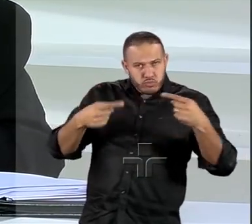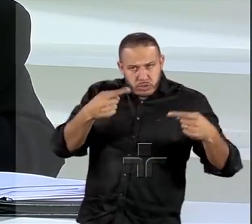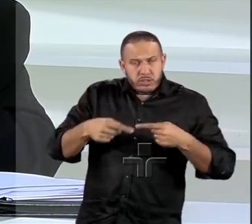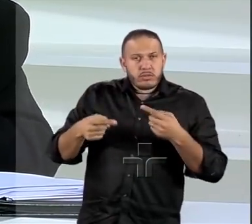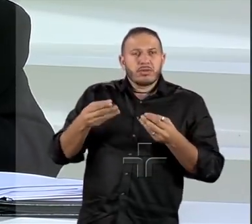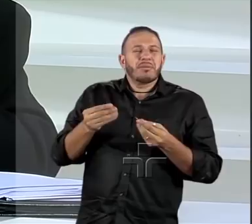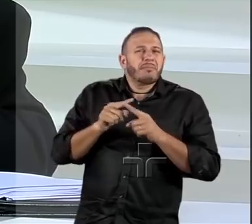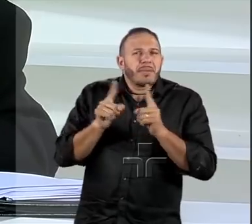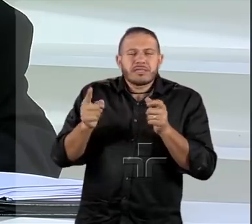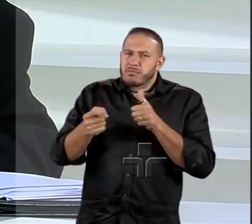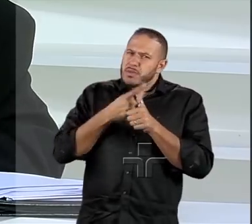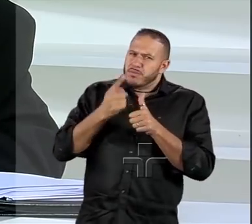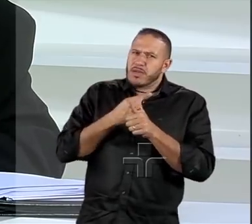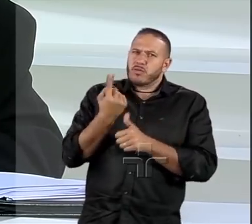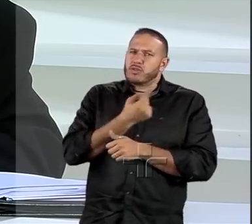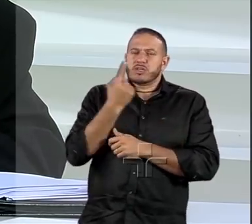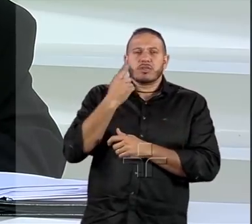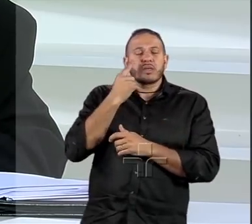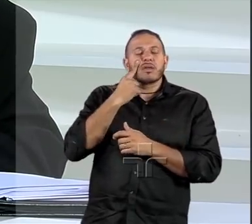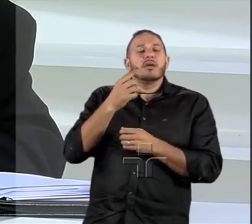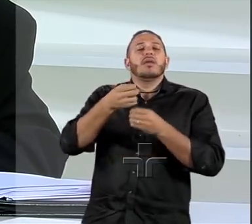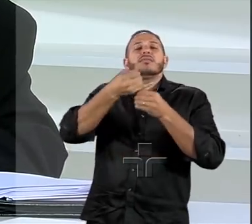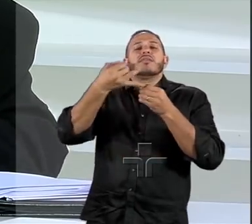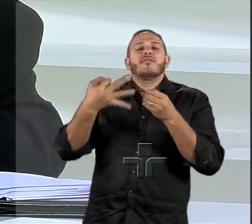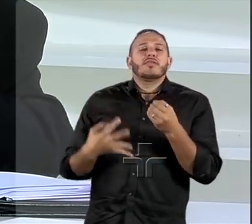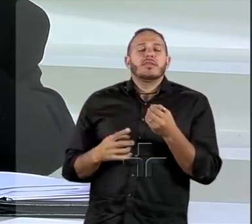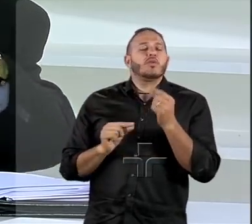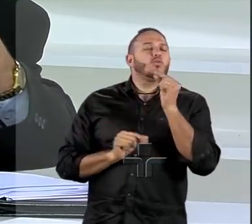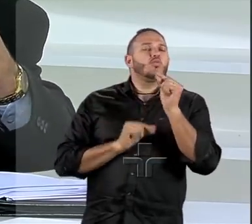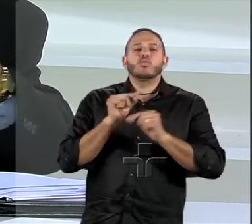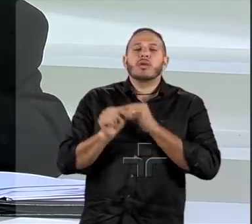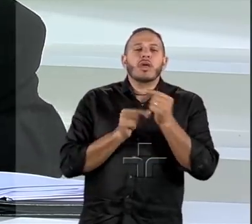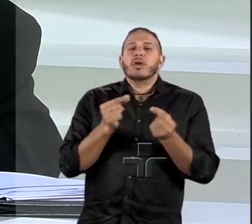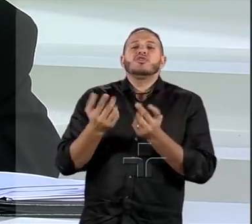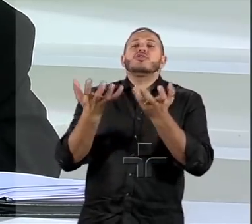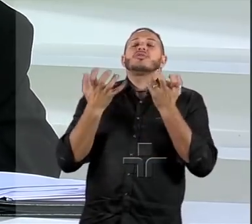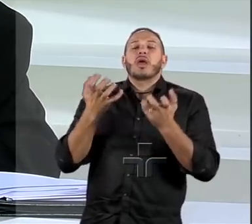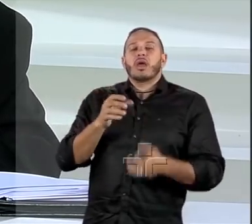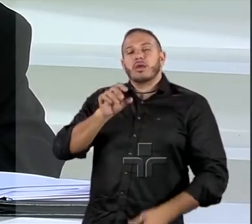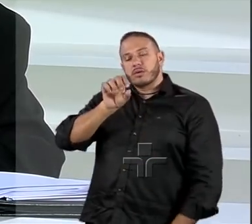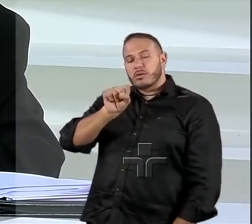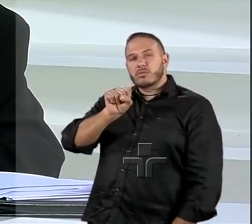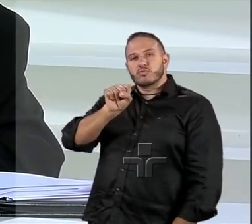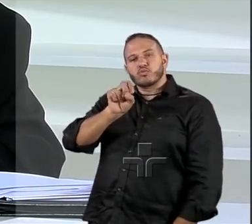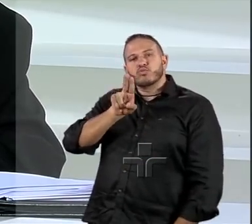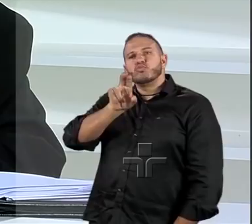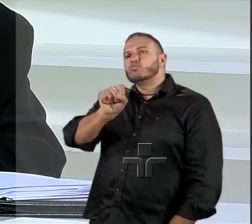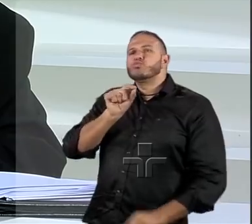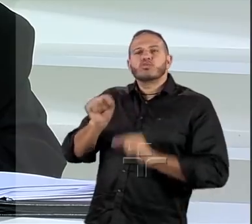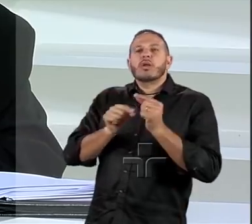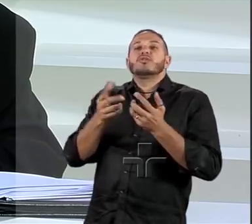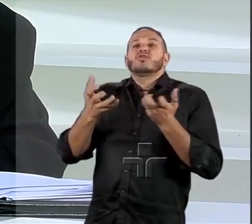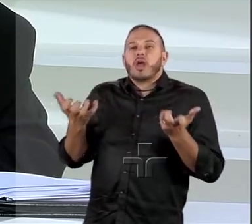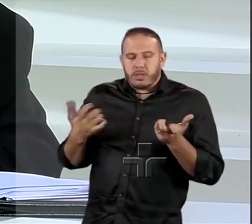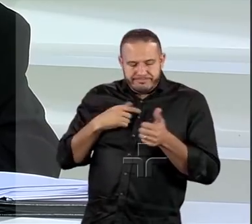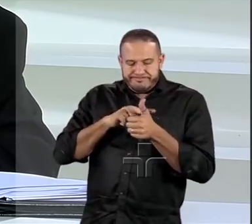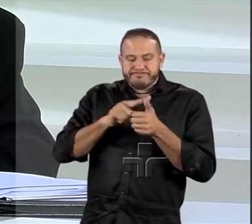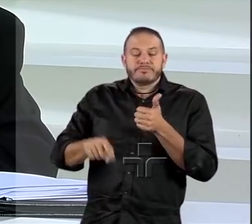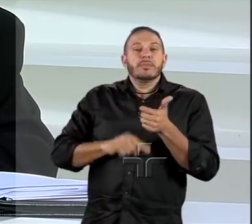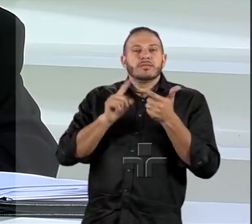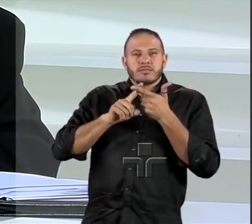conta, mas, primeiro, nós temos que definir o que queremos como sistema de saúde. Segundo, nós temos que investir